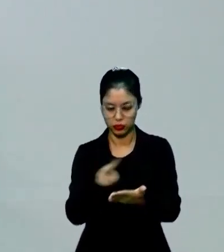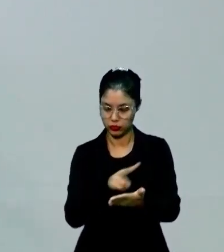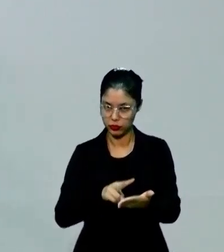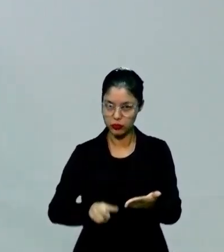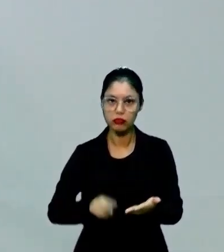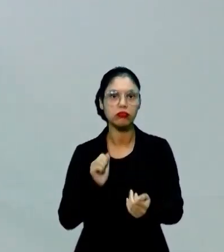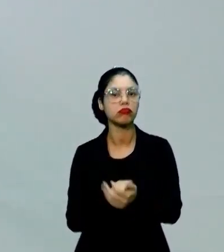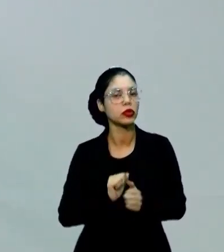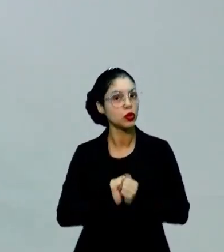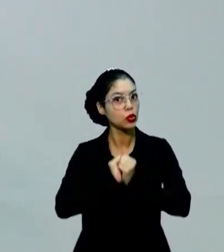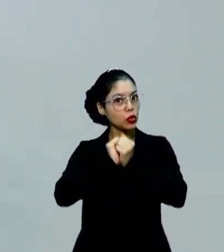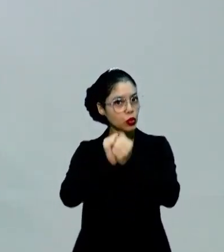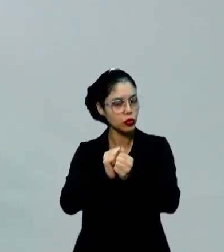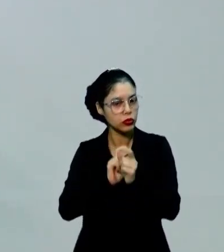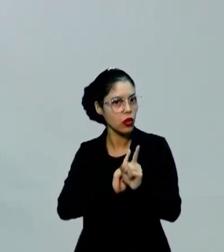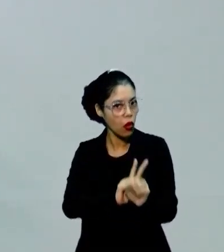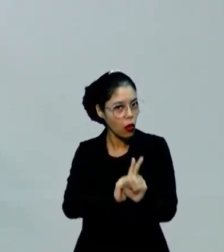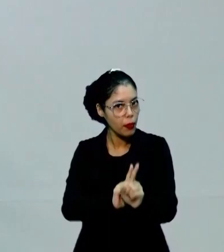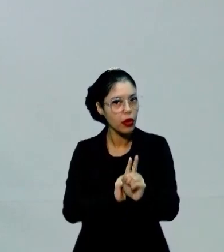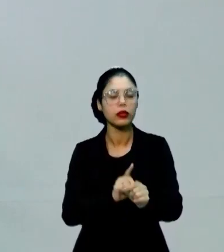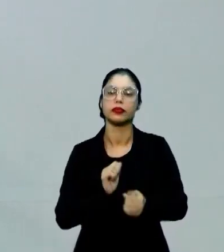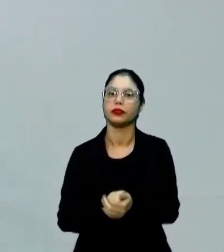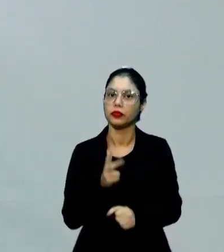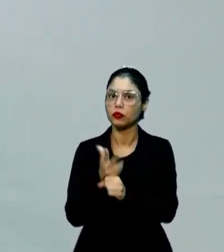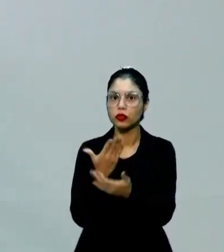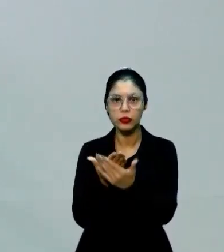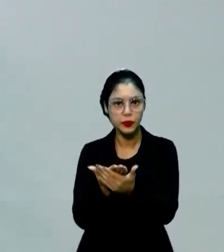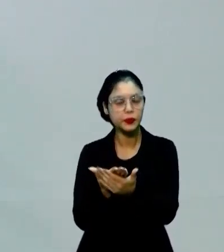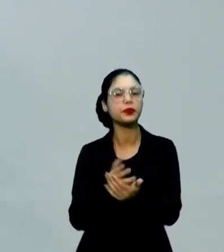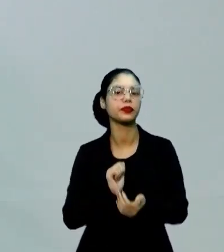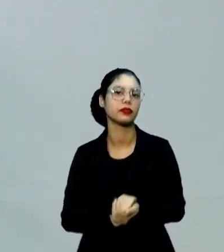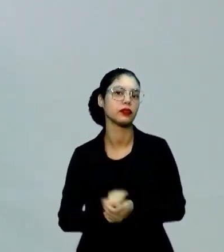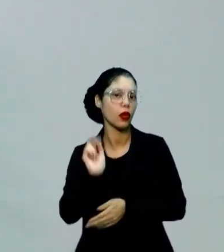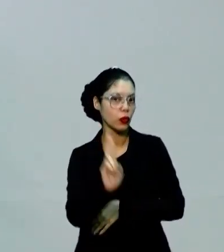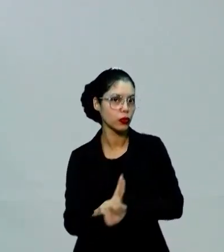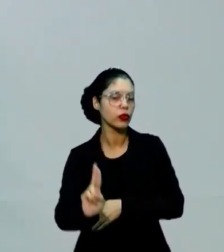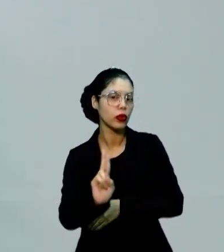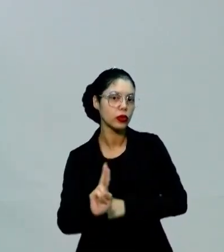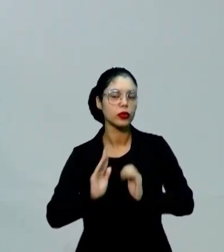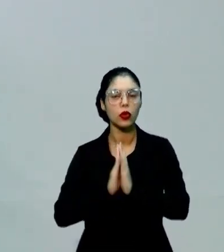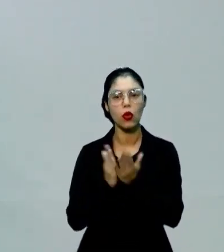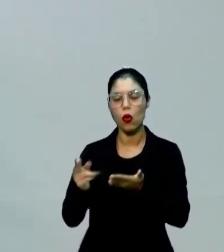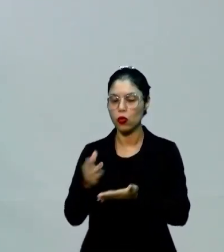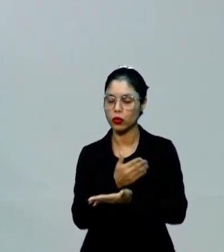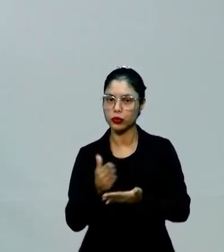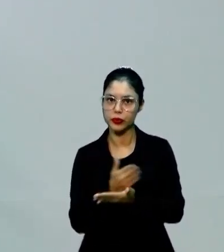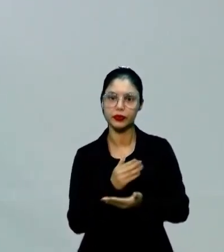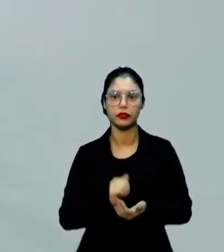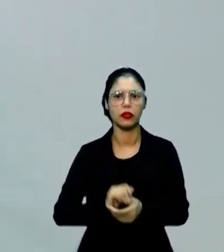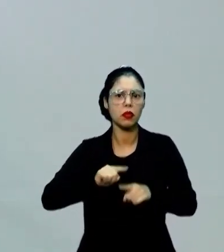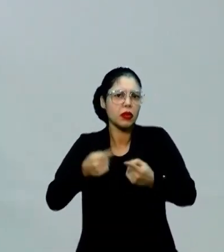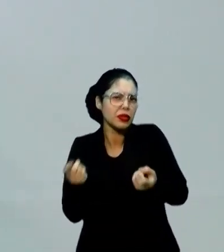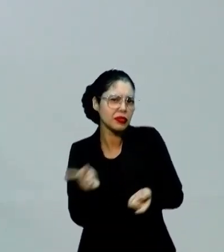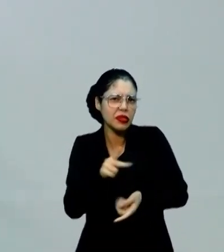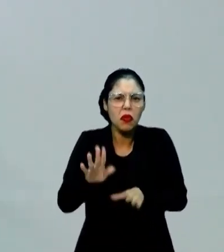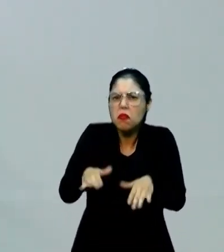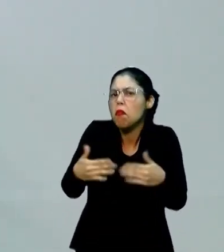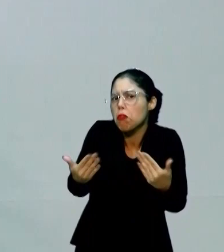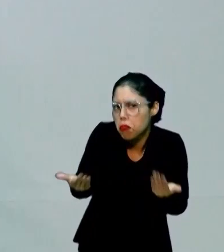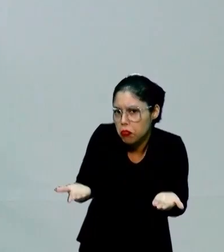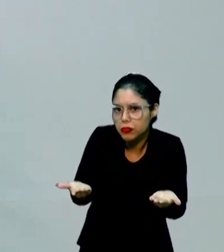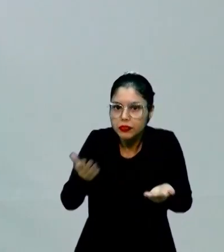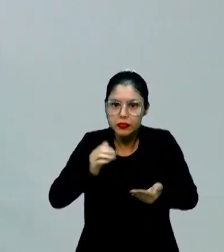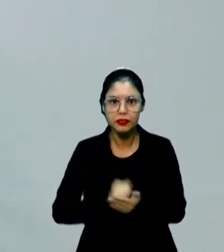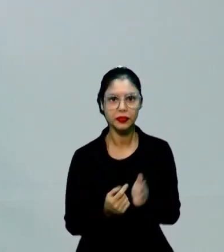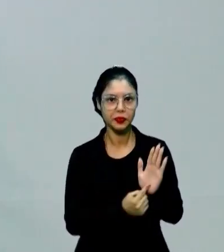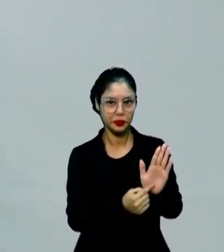você acompanhe esta videoaula, mas utilizando o livro. Ah, professor, mas que livro é esse?